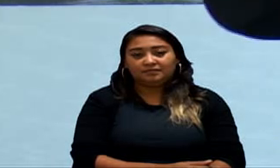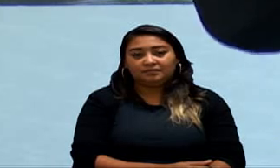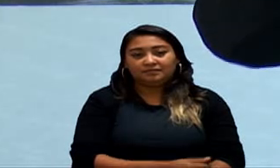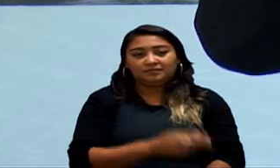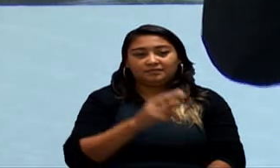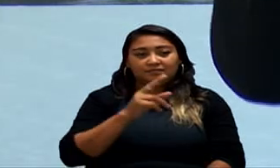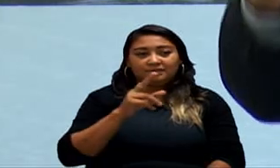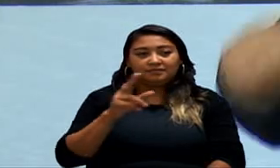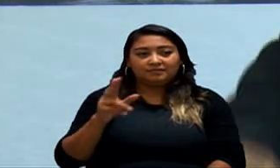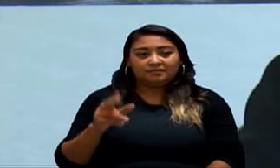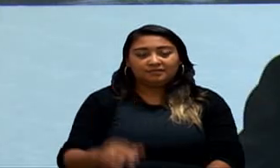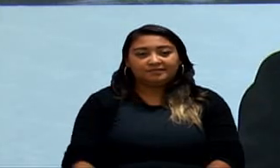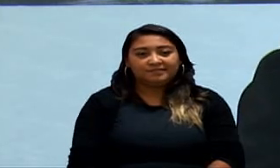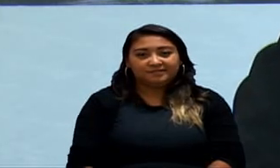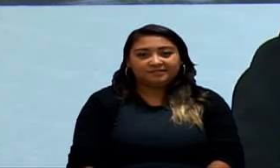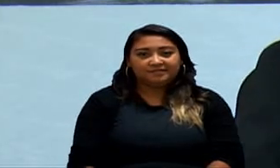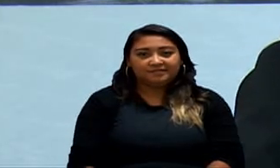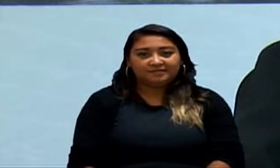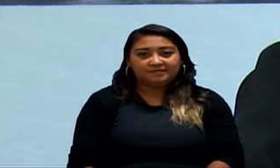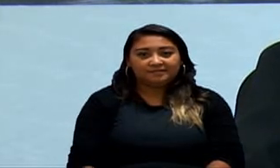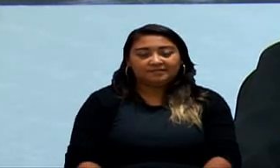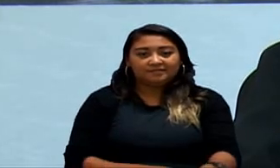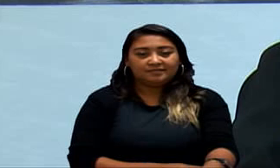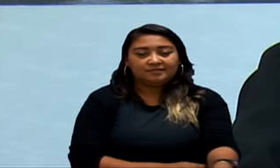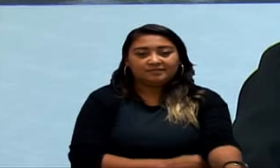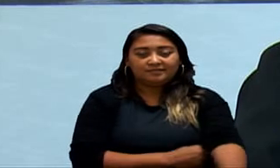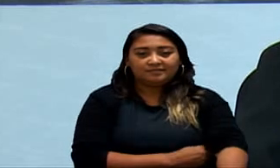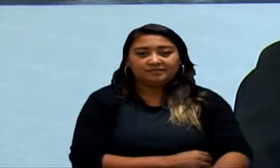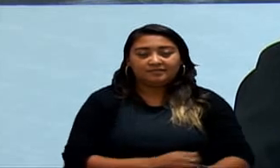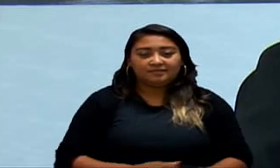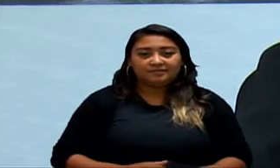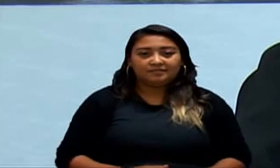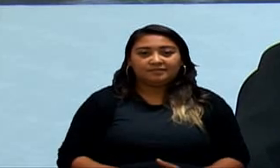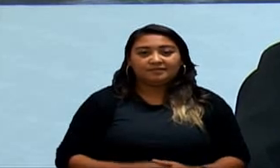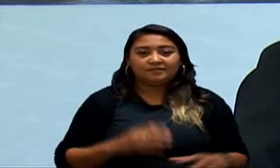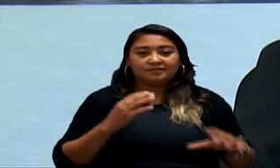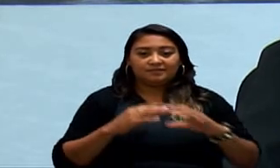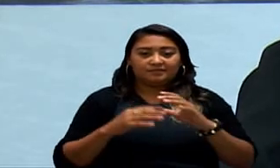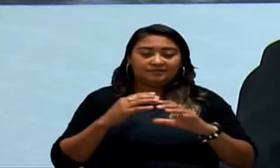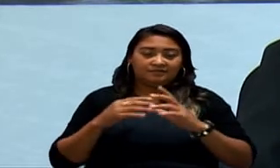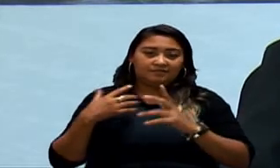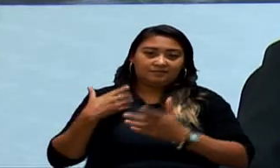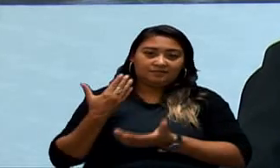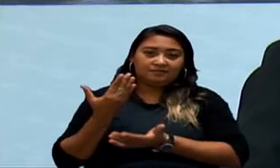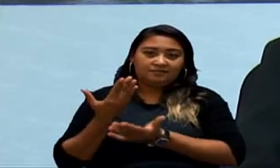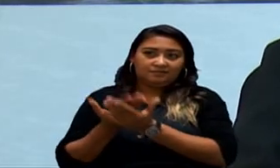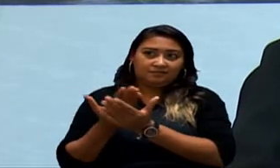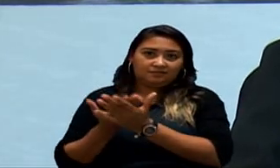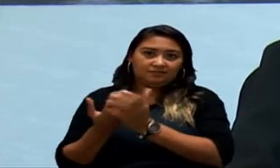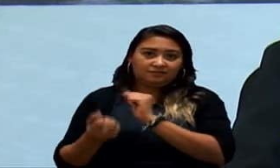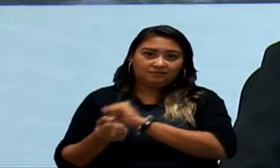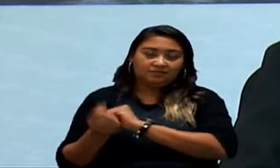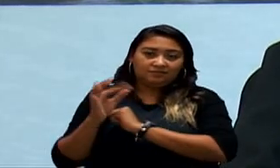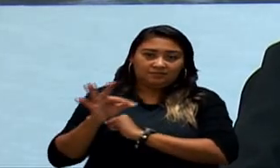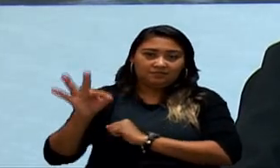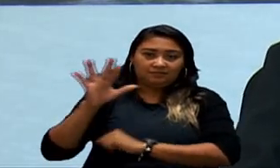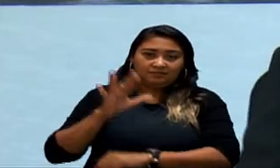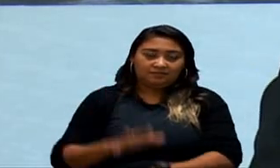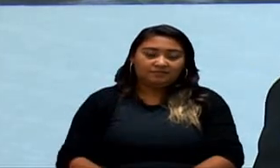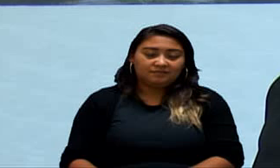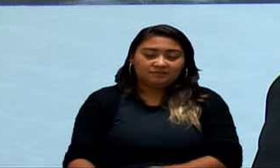Não, o que fez lá comunicação comigo lá na Uniso é o...